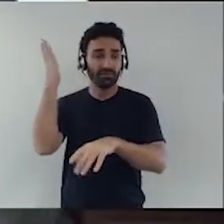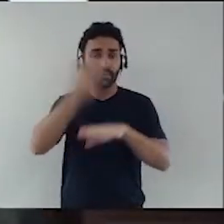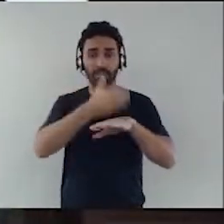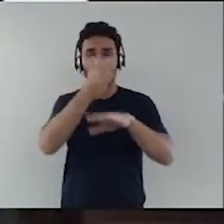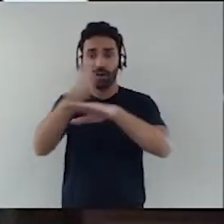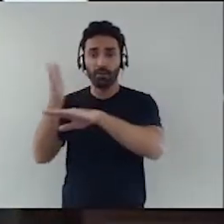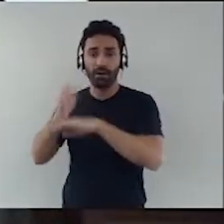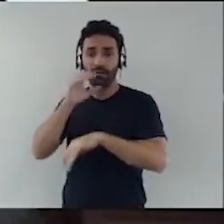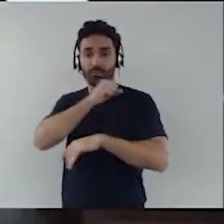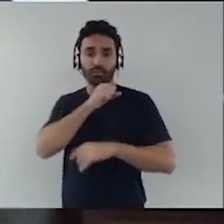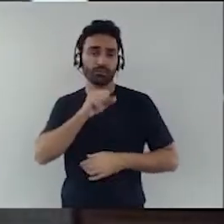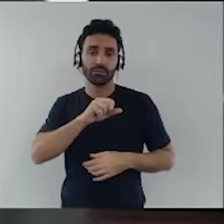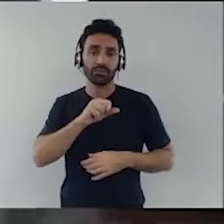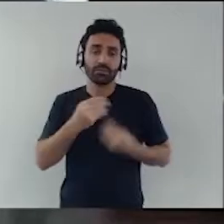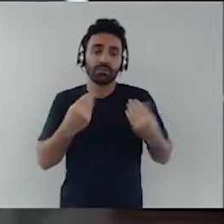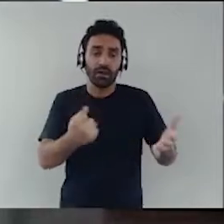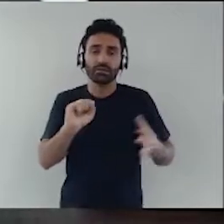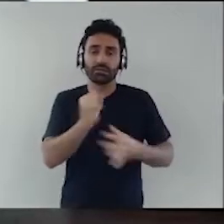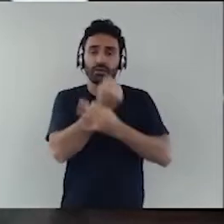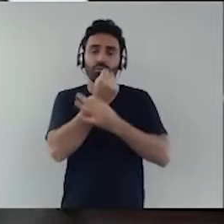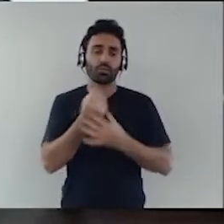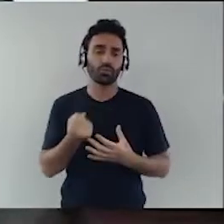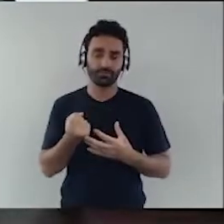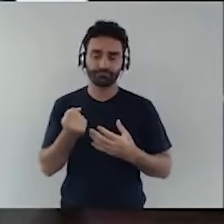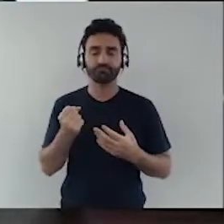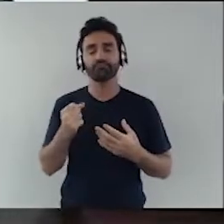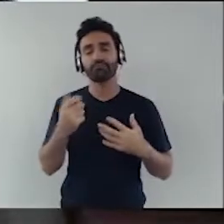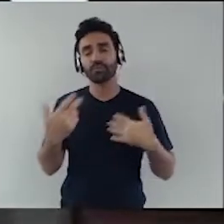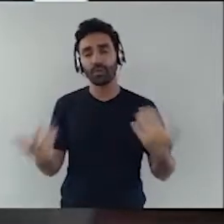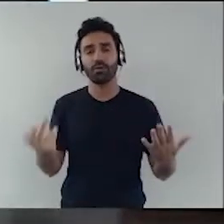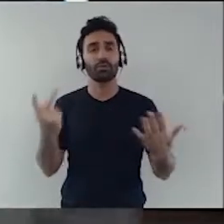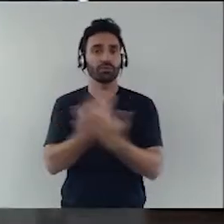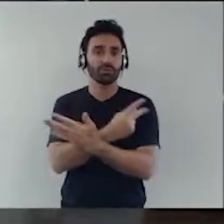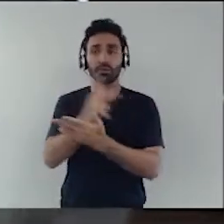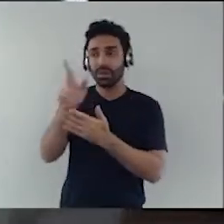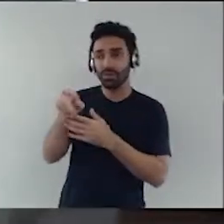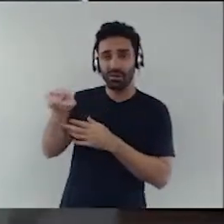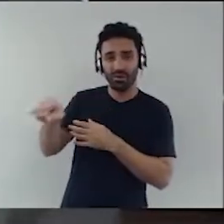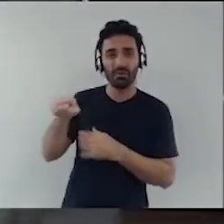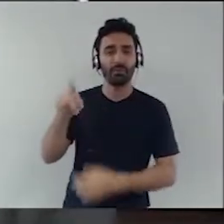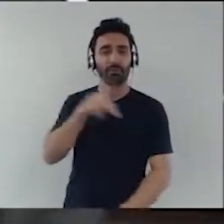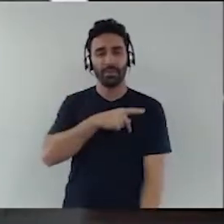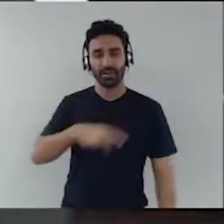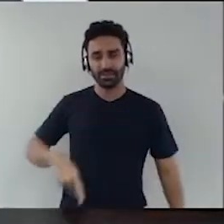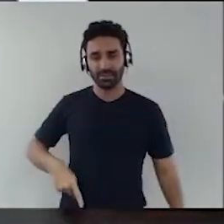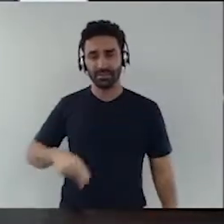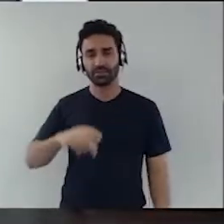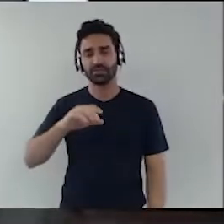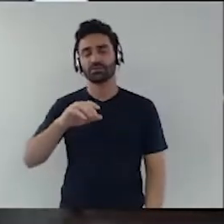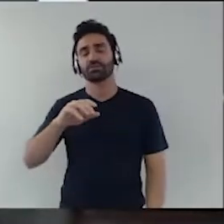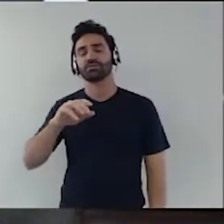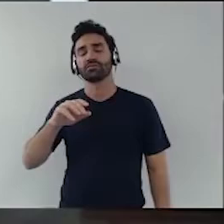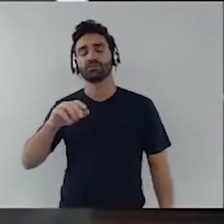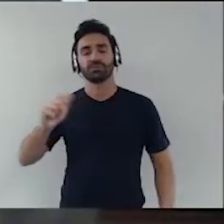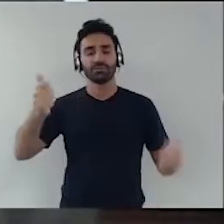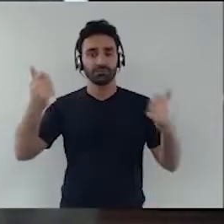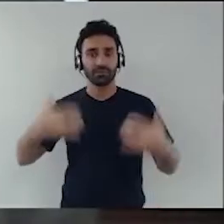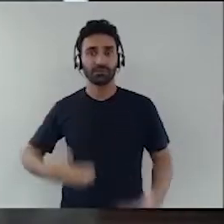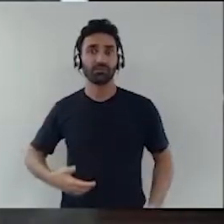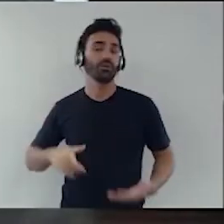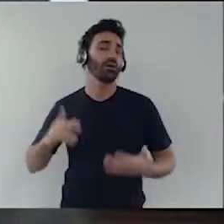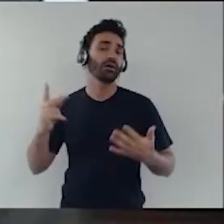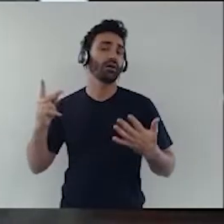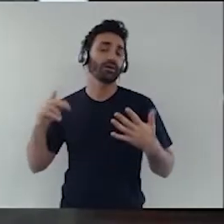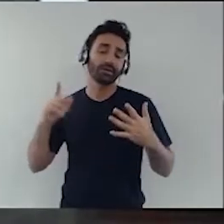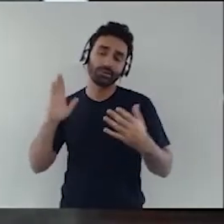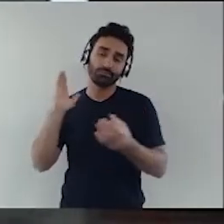imediata e dando segurança jurídica. E a questão acabou, como lembrou o nosso presidente, aí, Dr. Chaimo, acabou indo ao Supremo